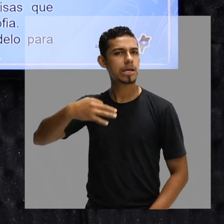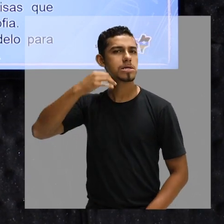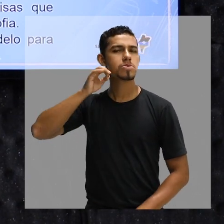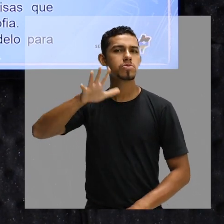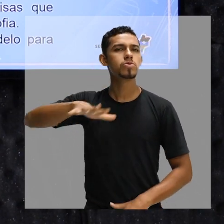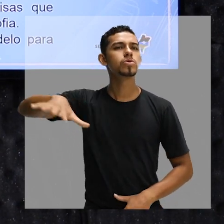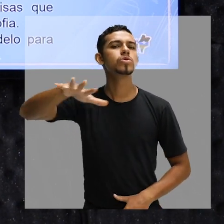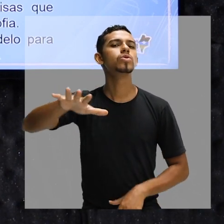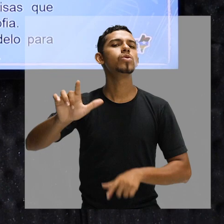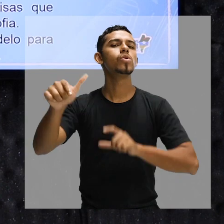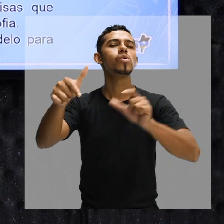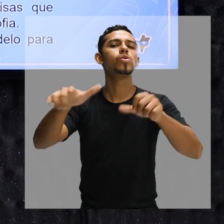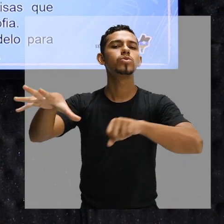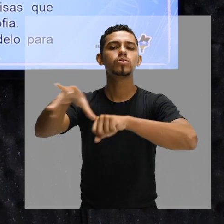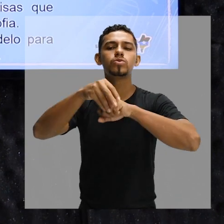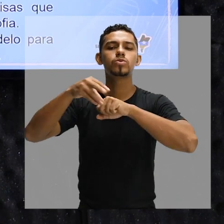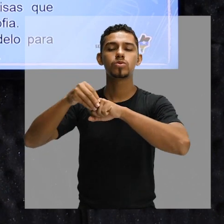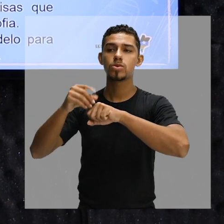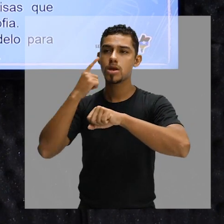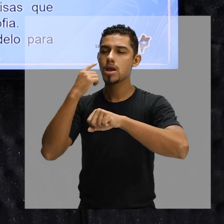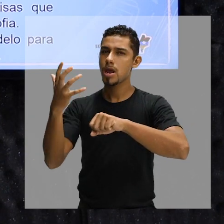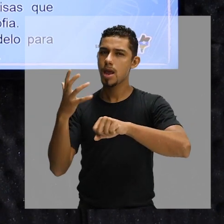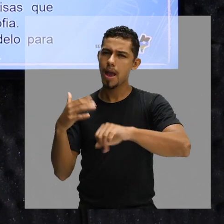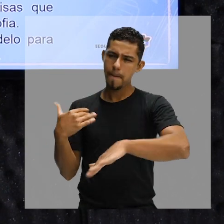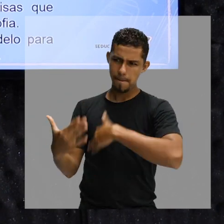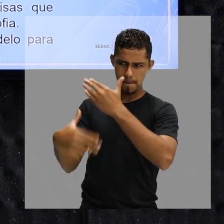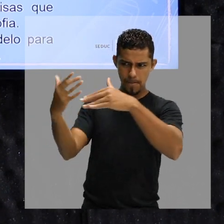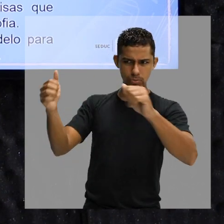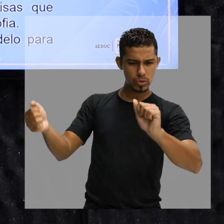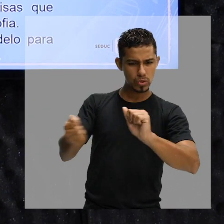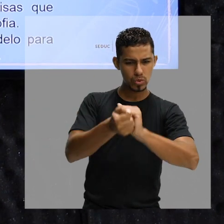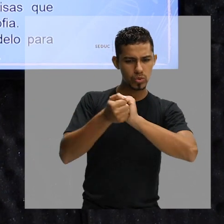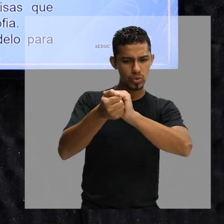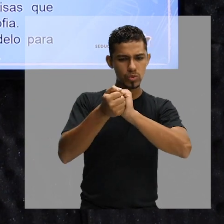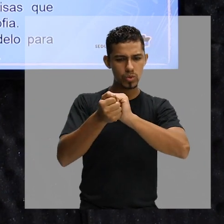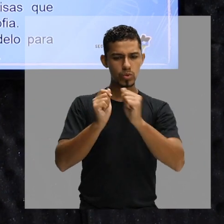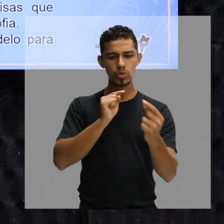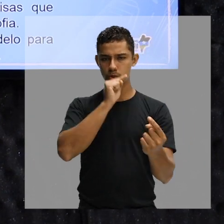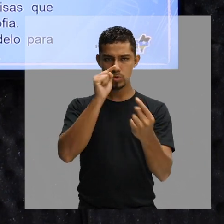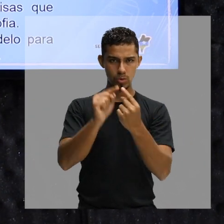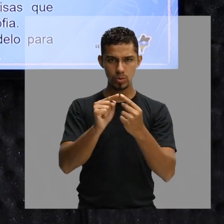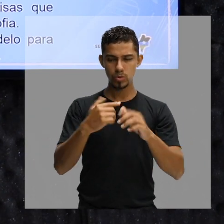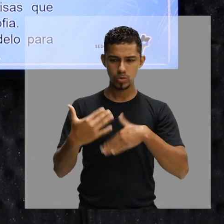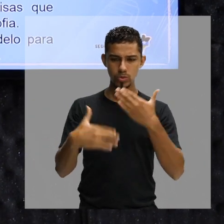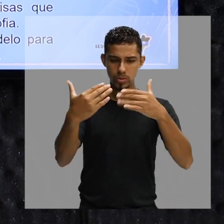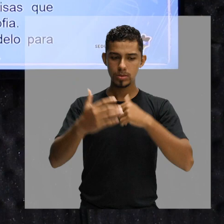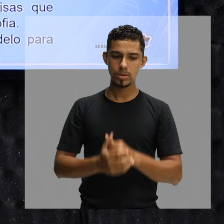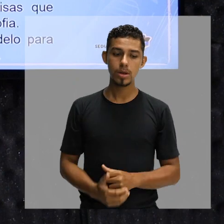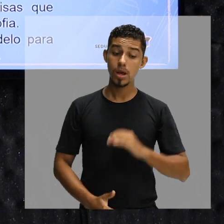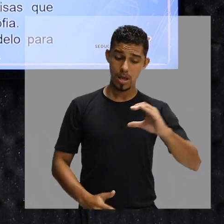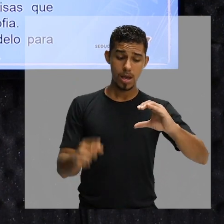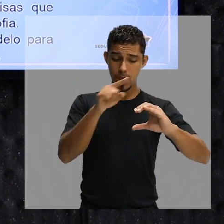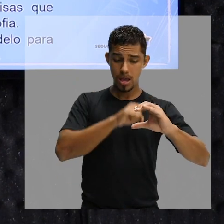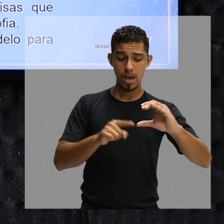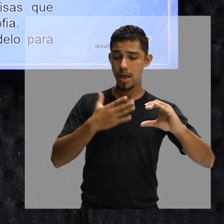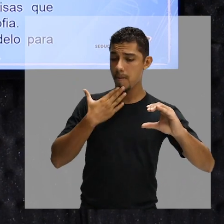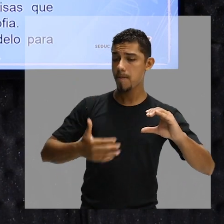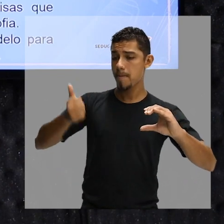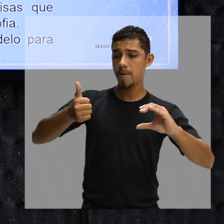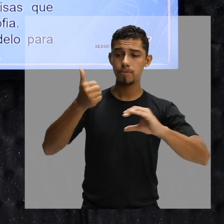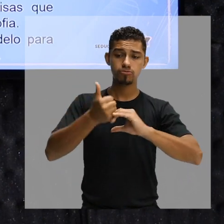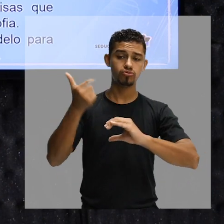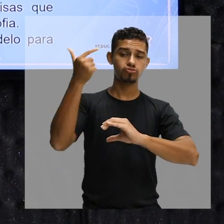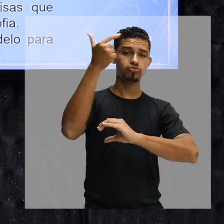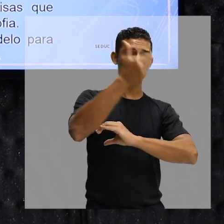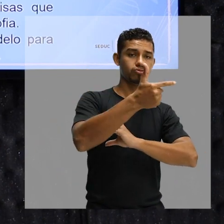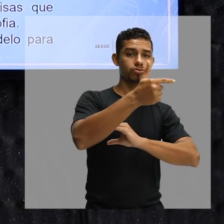áreas do saber que almejam o progresso. Olha só, aqui na letra C, nós estamos melhor que a letra B e a letra A,